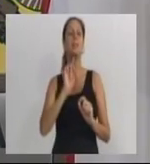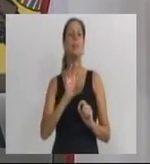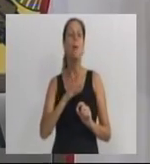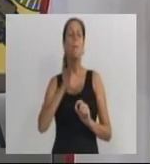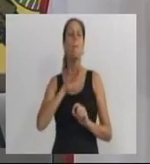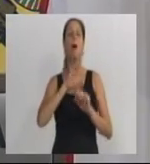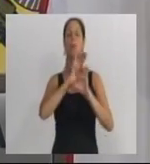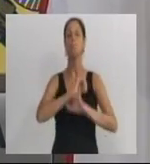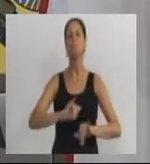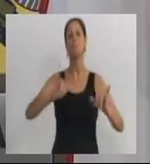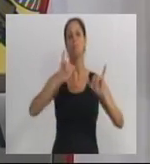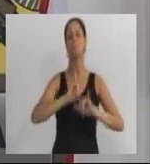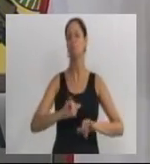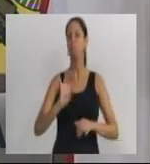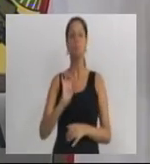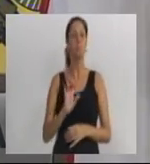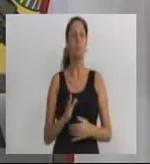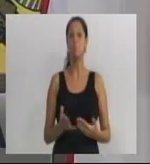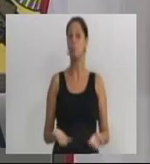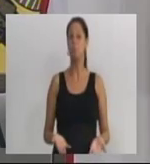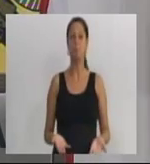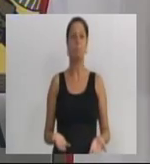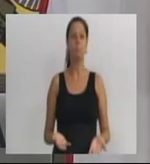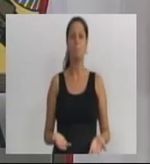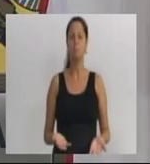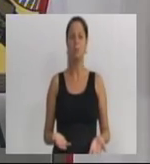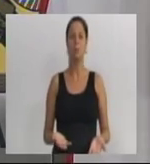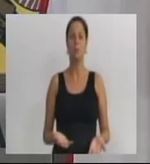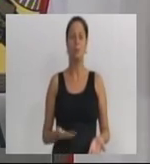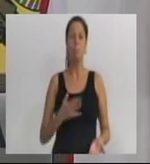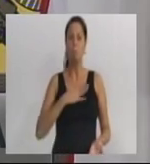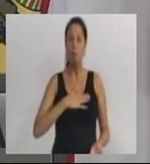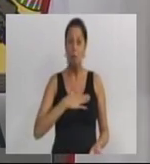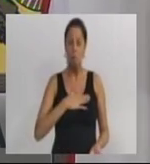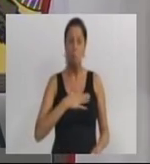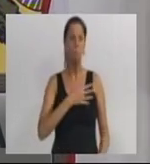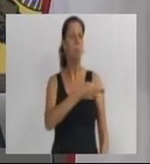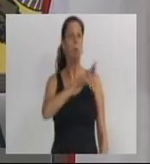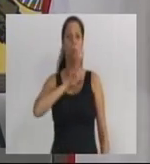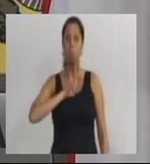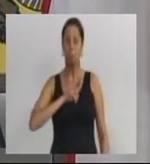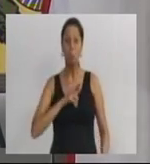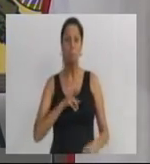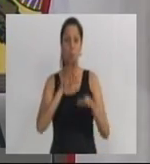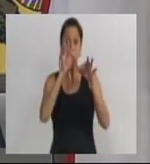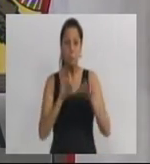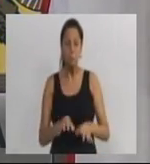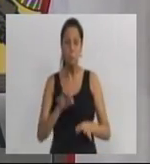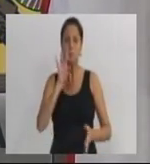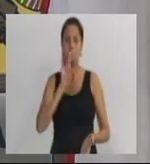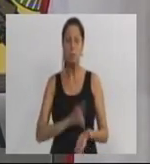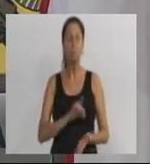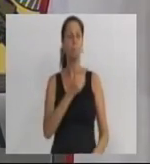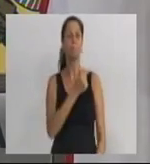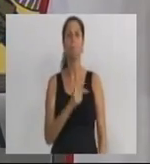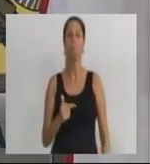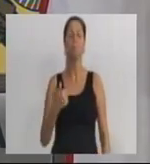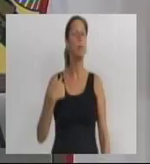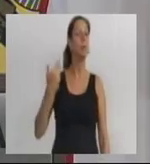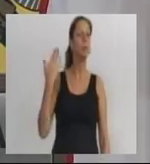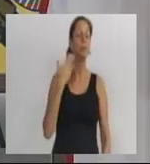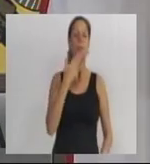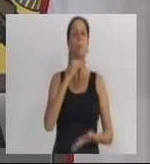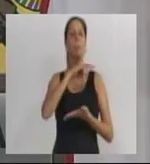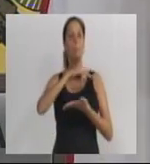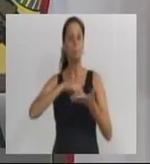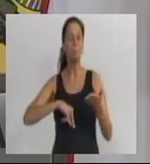de propaganda. Eu não vejo uma resposta em definitivo. Inclusive, há dias atrás, eu fiz um requerimento, encaminhei